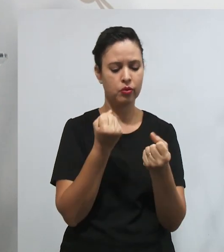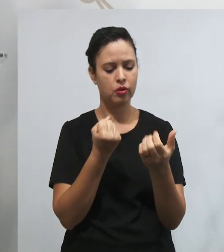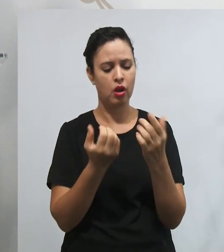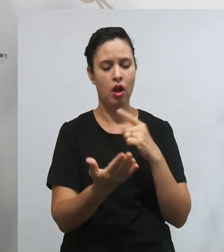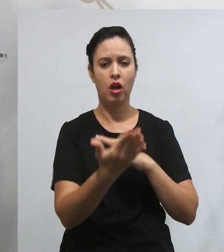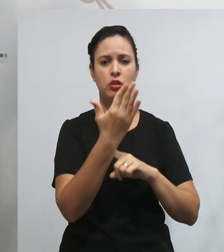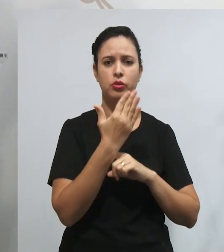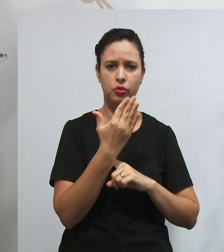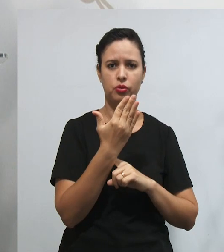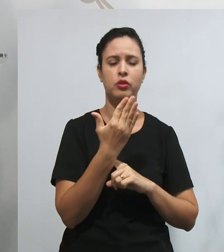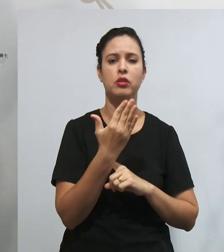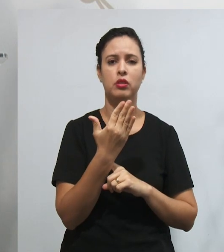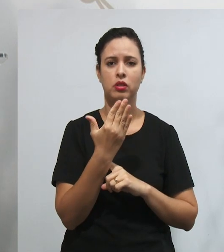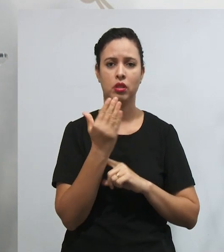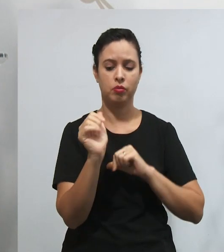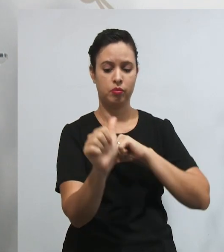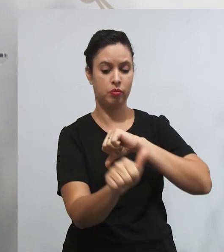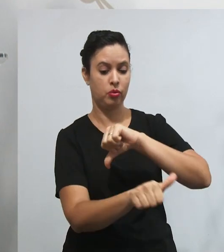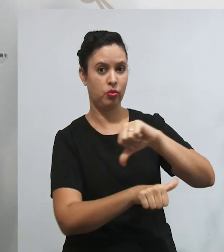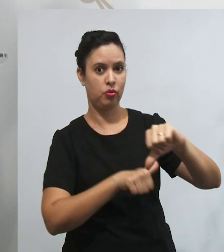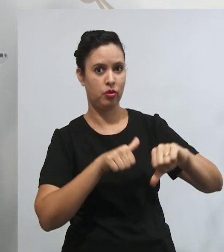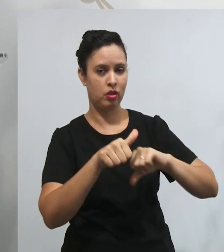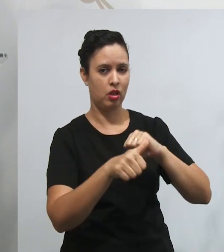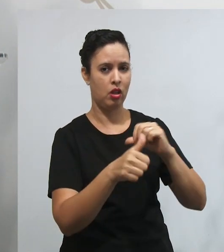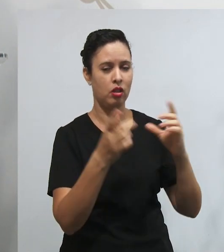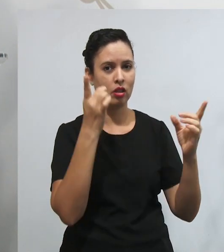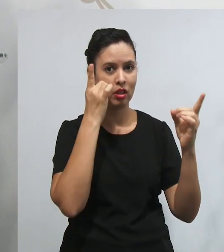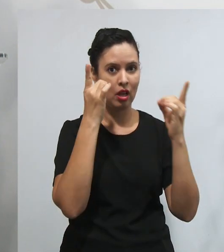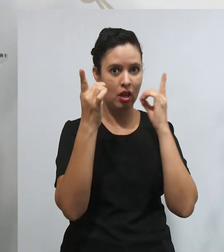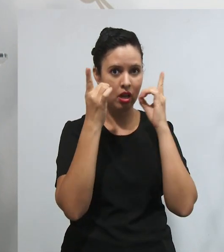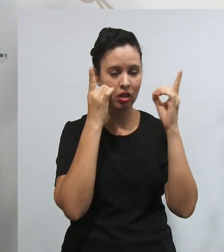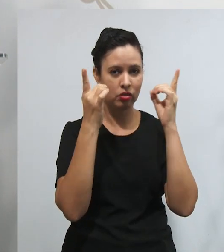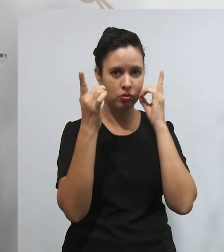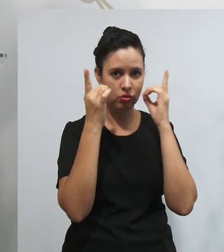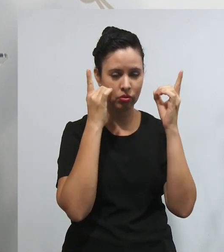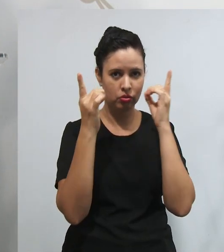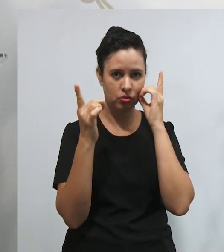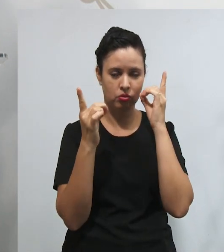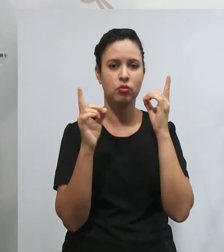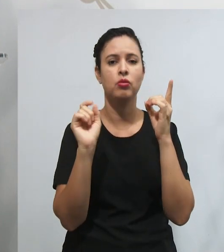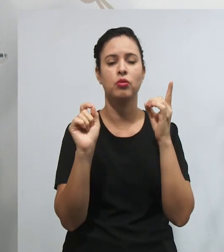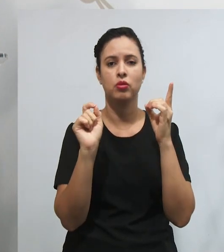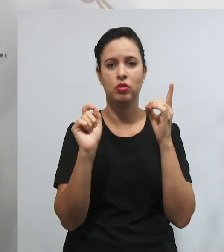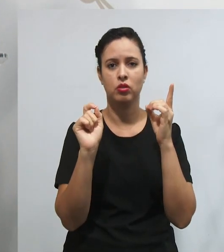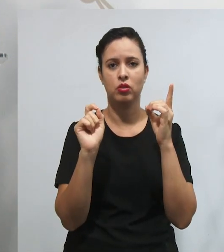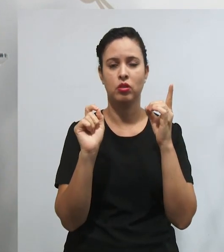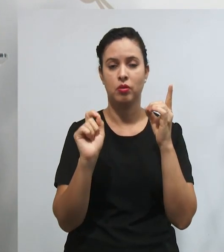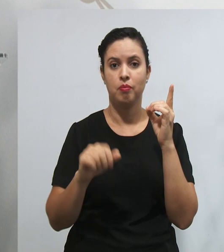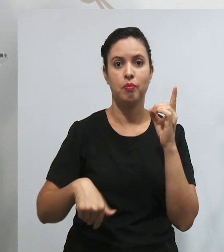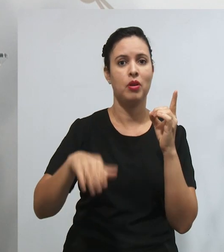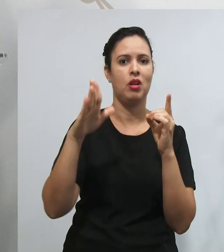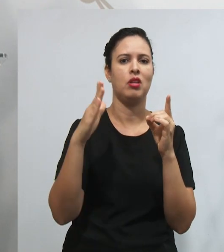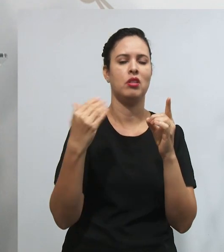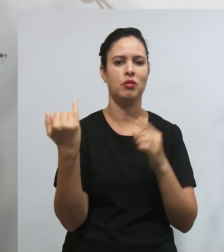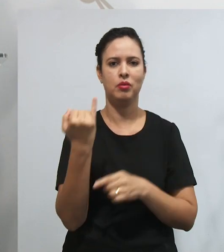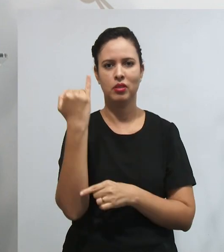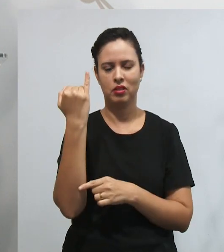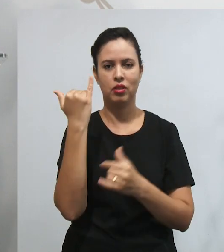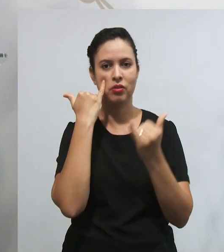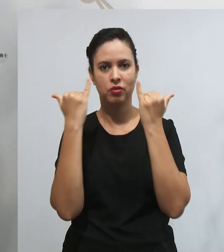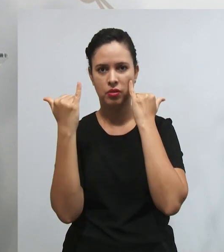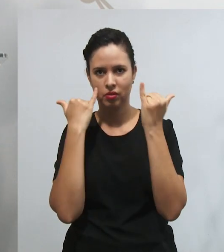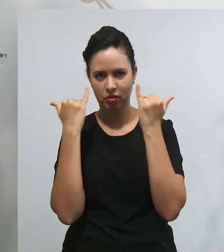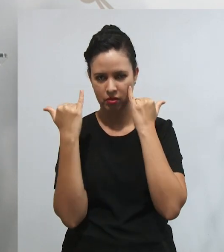pudesse transformar aqueles dados que estão nos papéis em algo mais importante, que são as